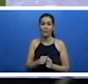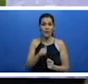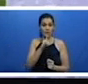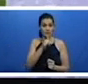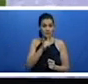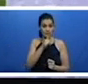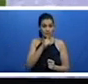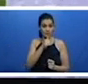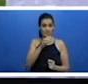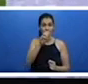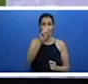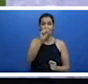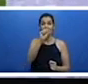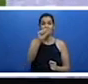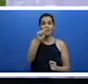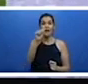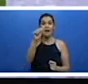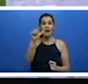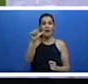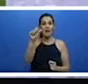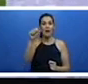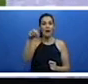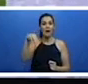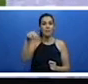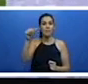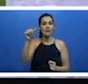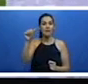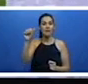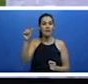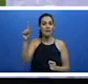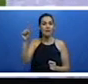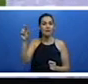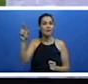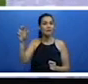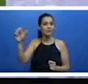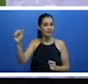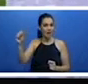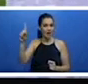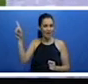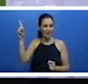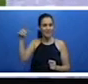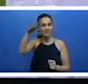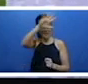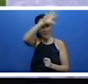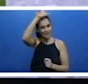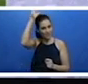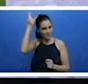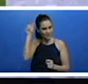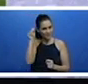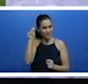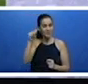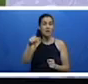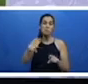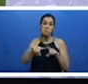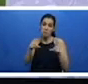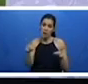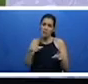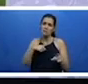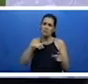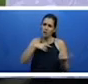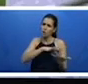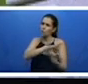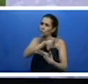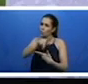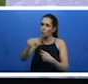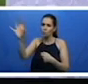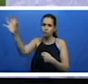a salamandra amazônica, como o próprio nome diz, ela é presente na região amazônica, mas ela tem distribuição no mundo inteiro. Esse animal